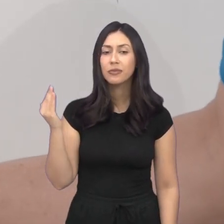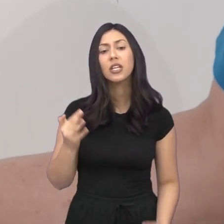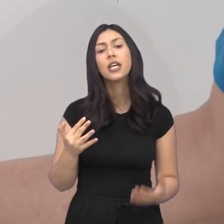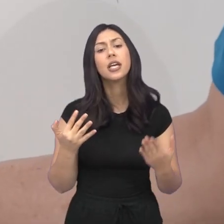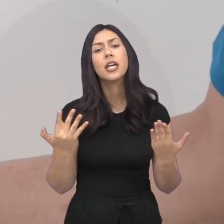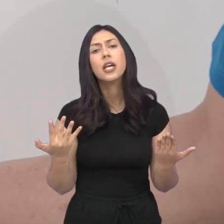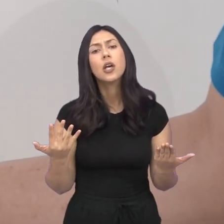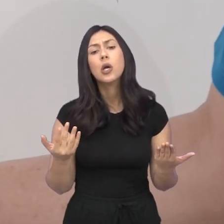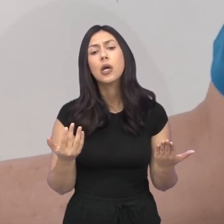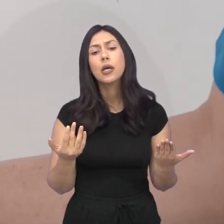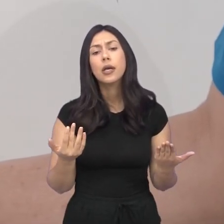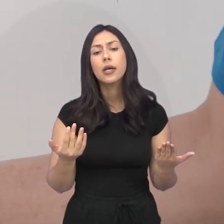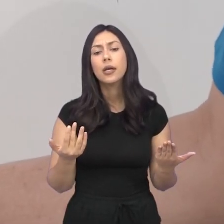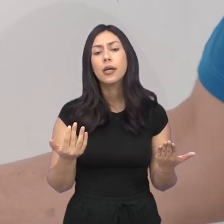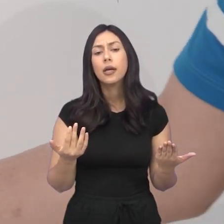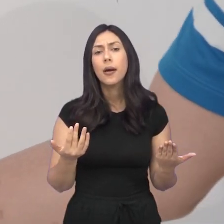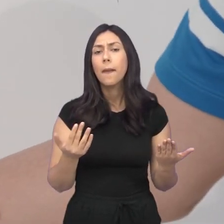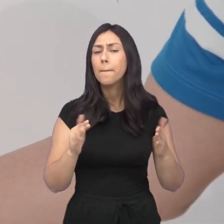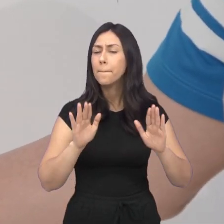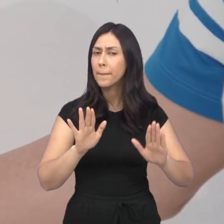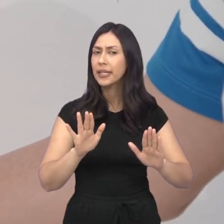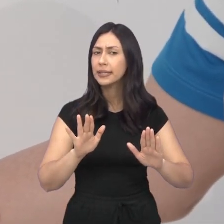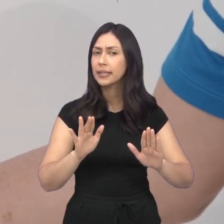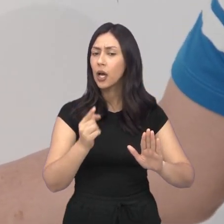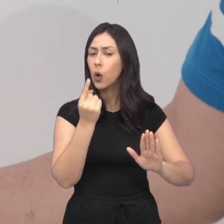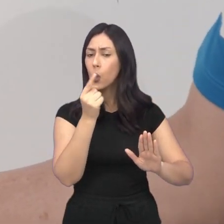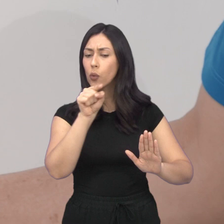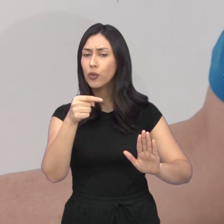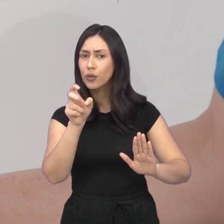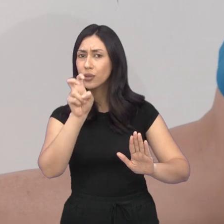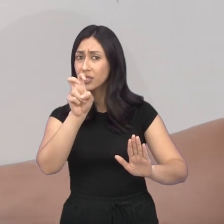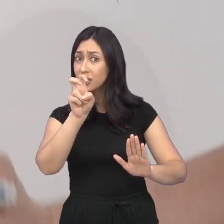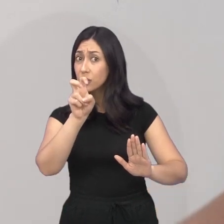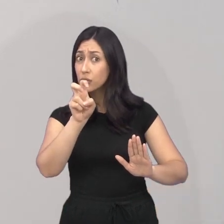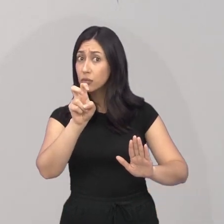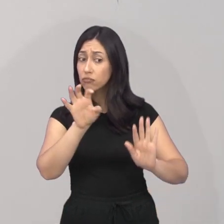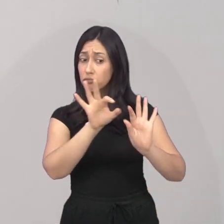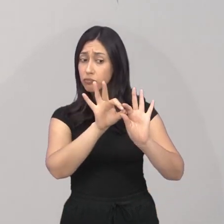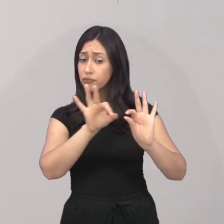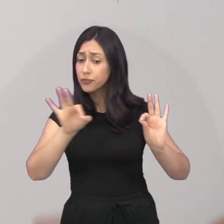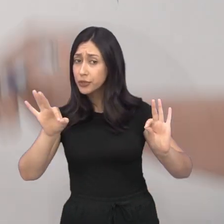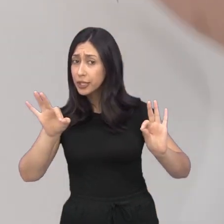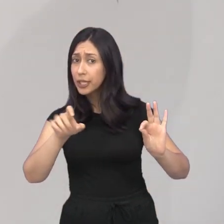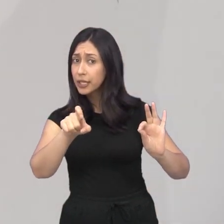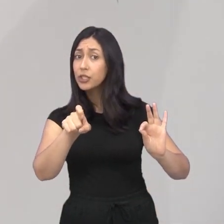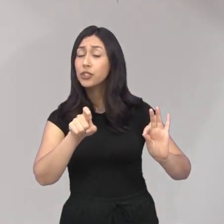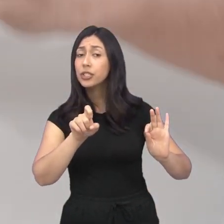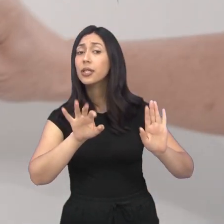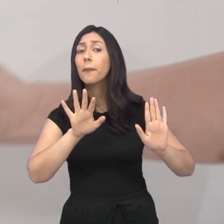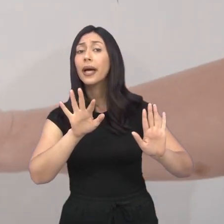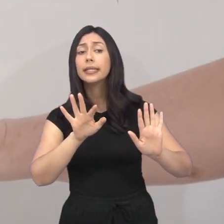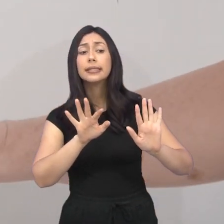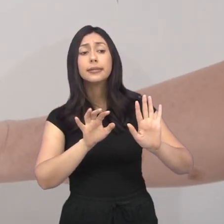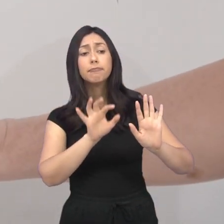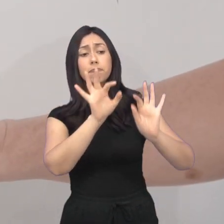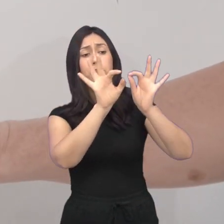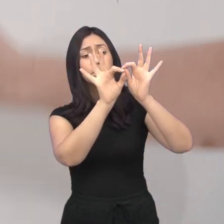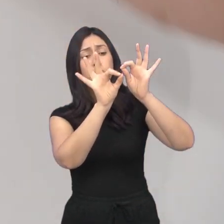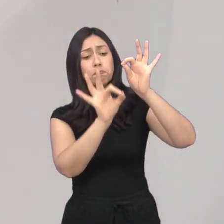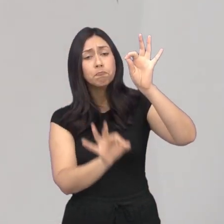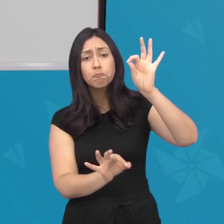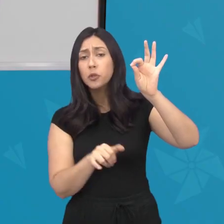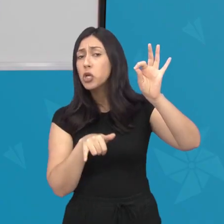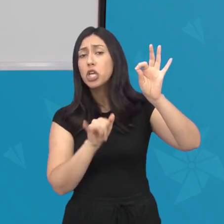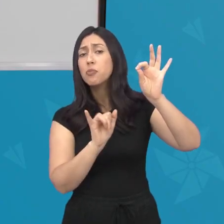E quanto que é o valor em y dessa função aqui? Basta você substituir